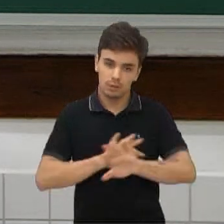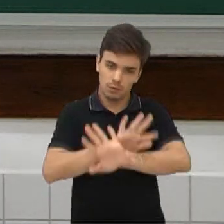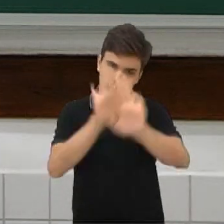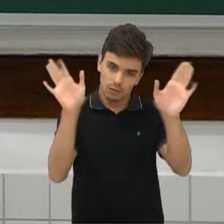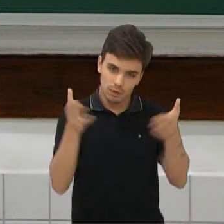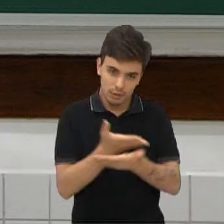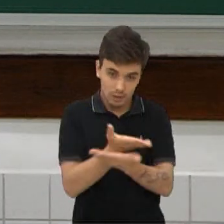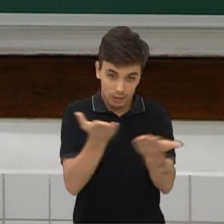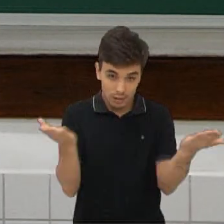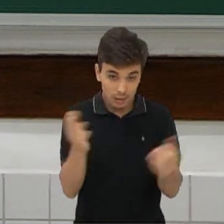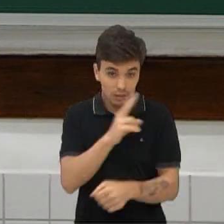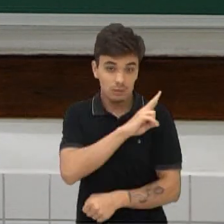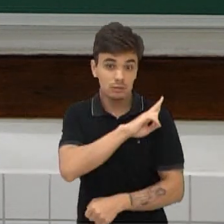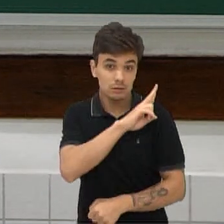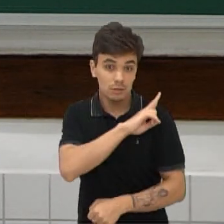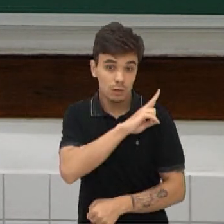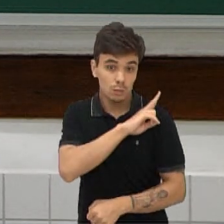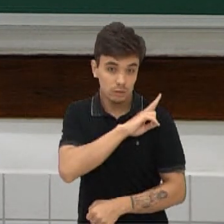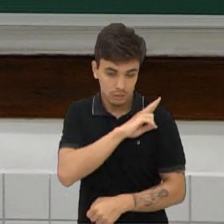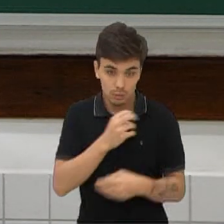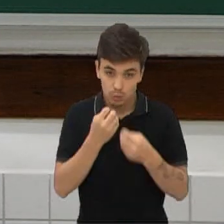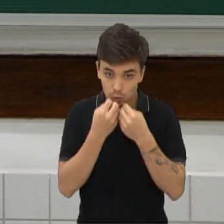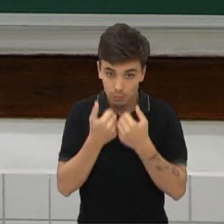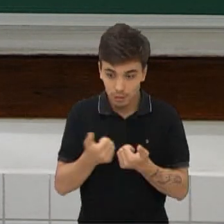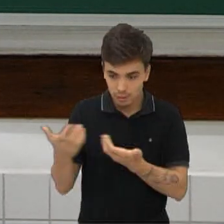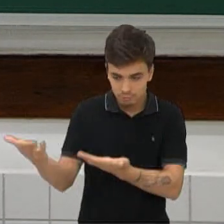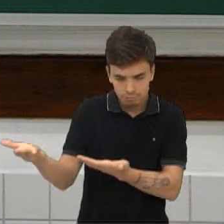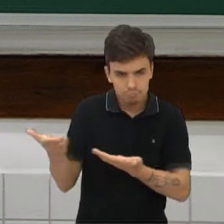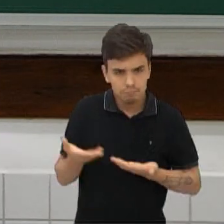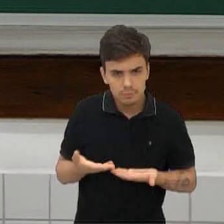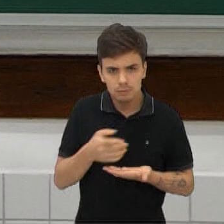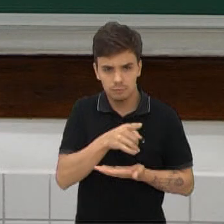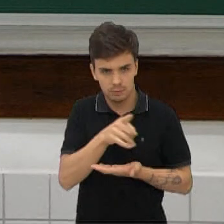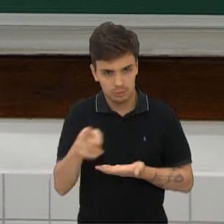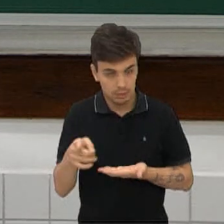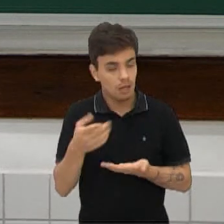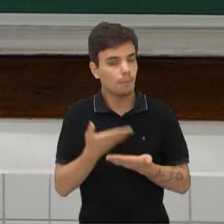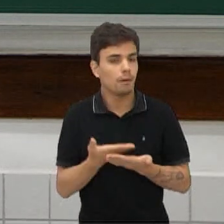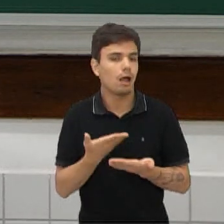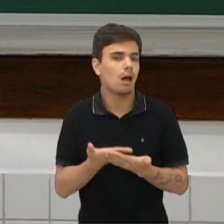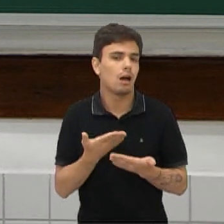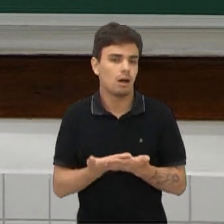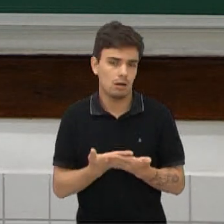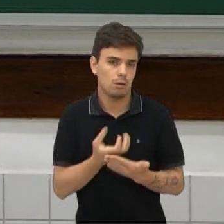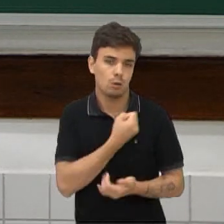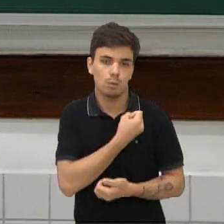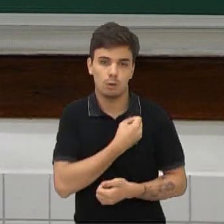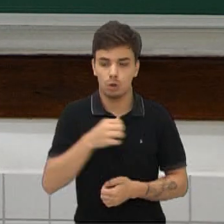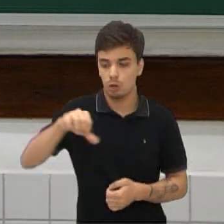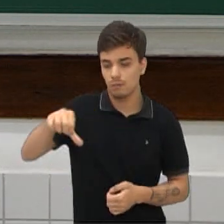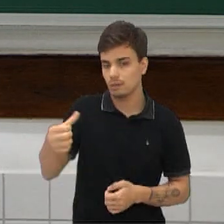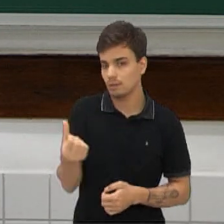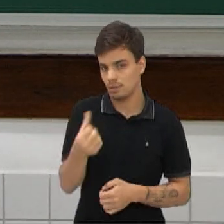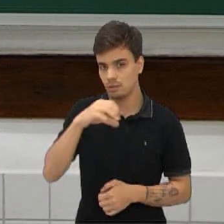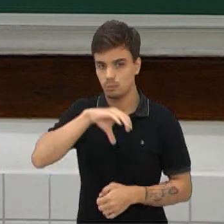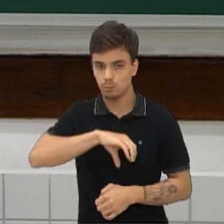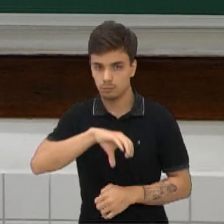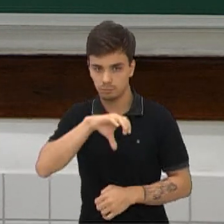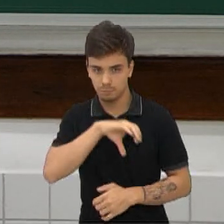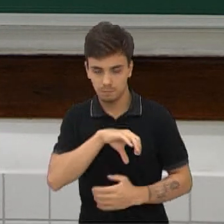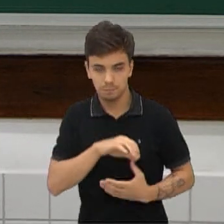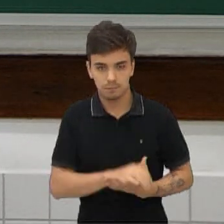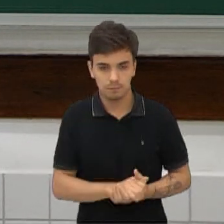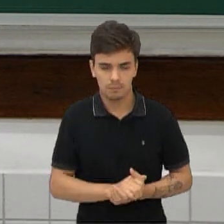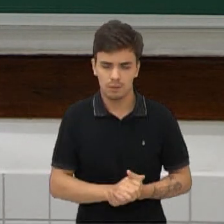Olá, galerinha da segunda série, sejam bem-vindos para a aula número 96 de língua